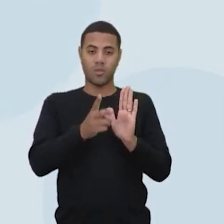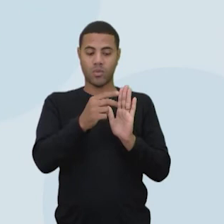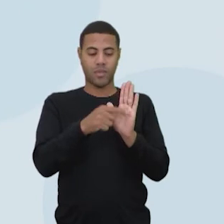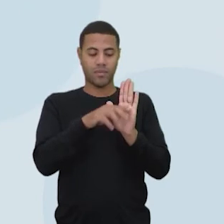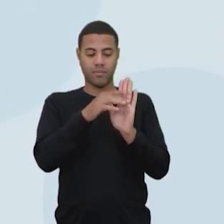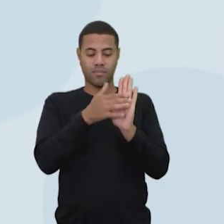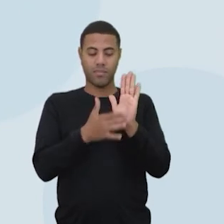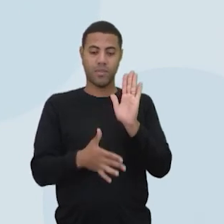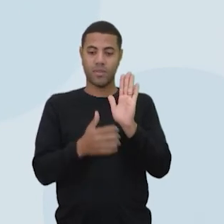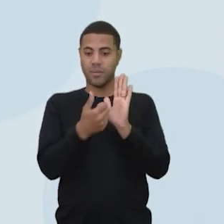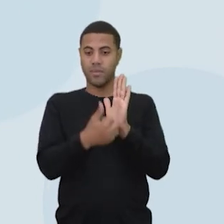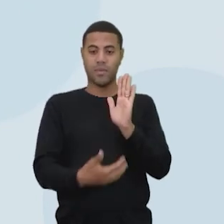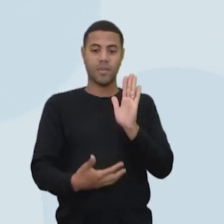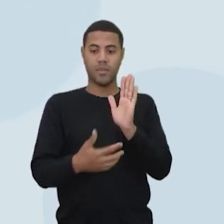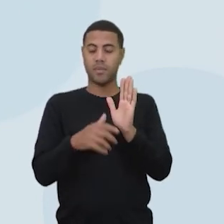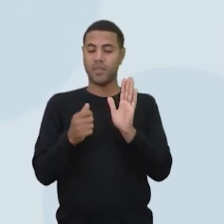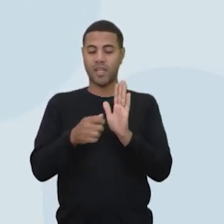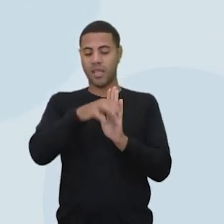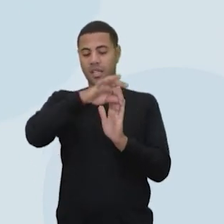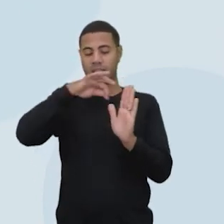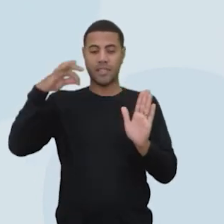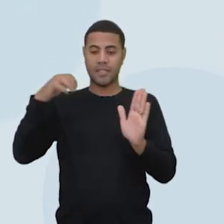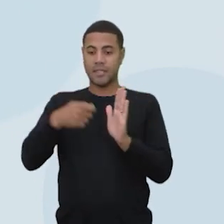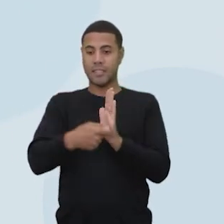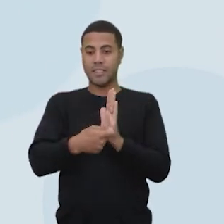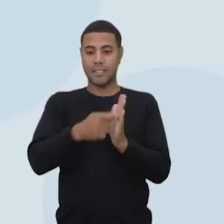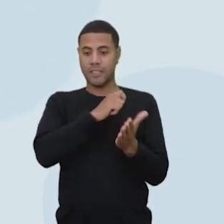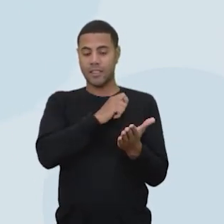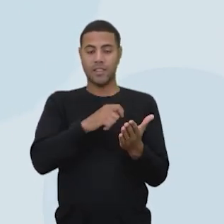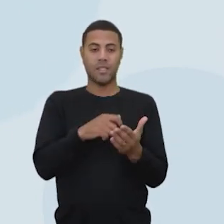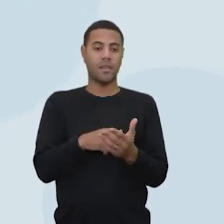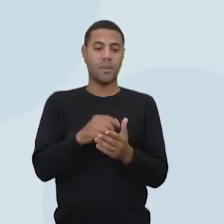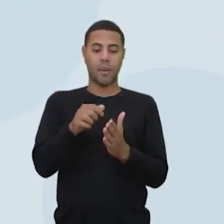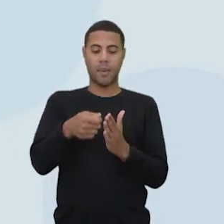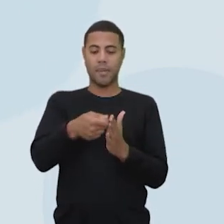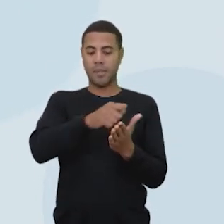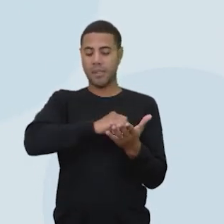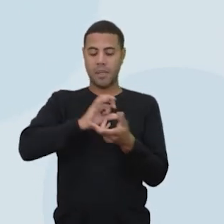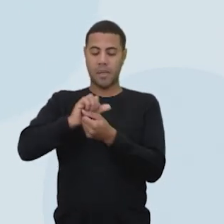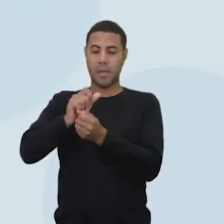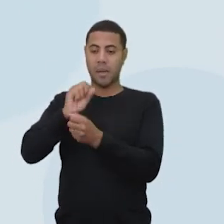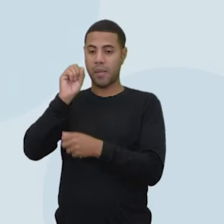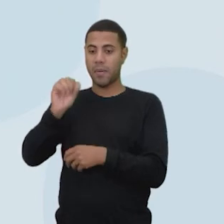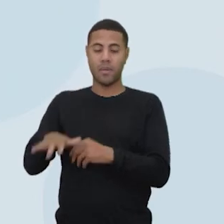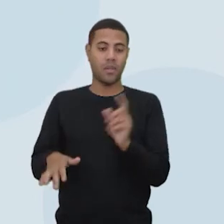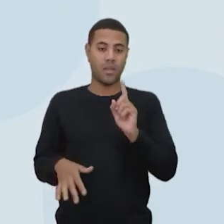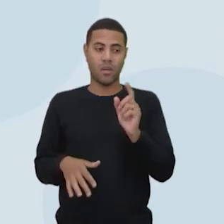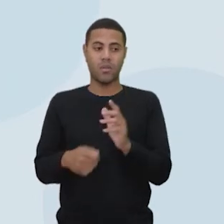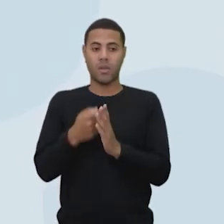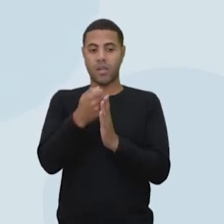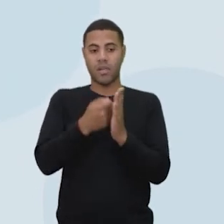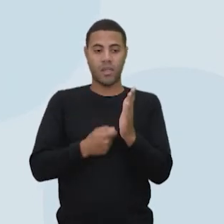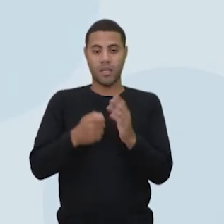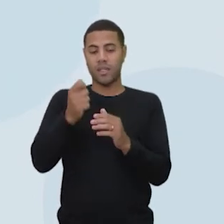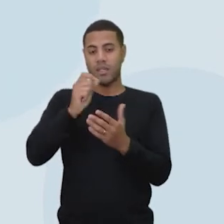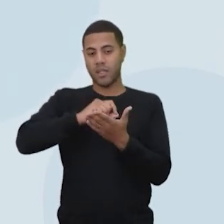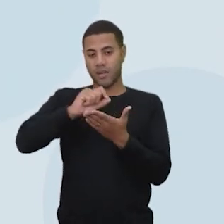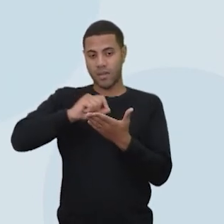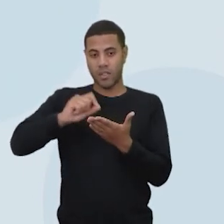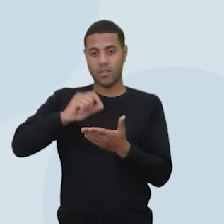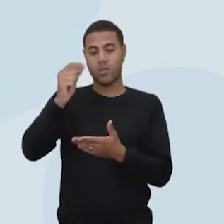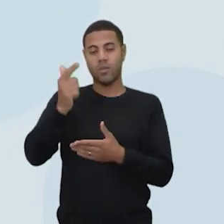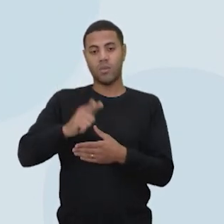legível. Não precisa arrancar a folha, meu povo, tá? Só risca e escreva novamente,